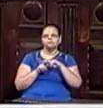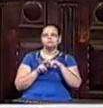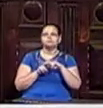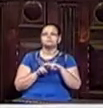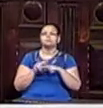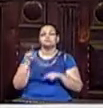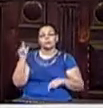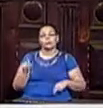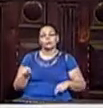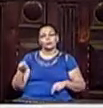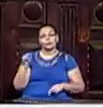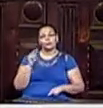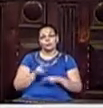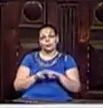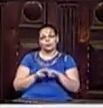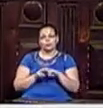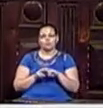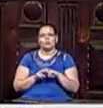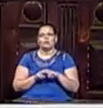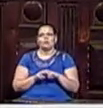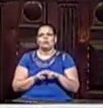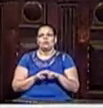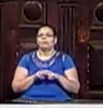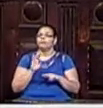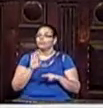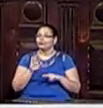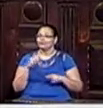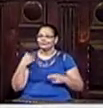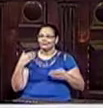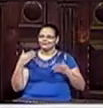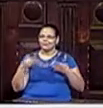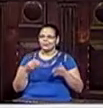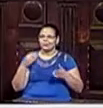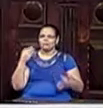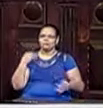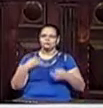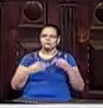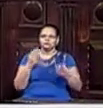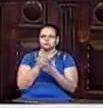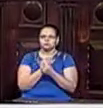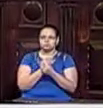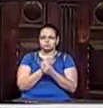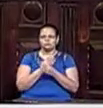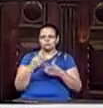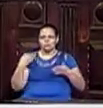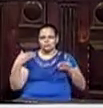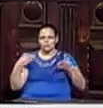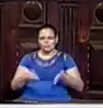Mas foi preso por ação na área da educação e não na